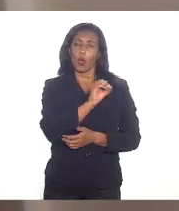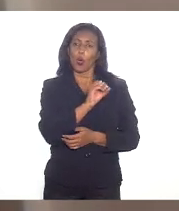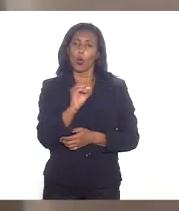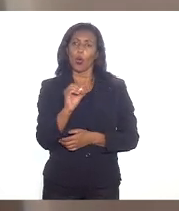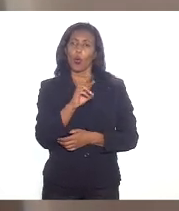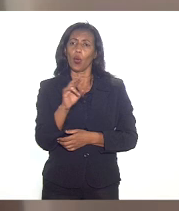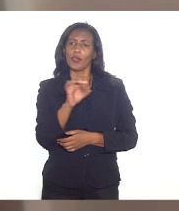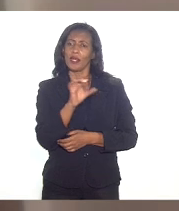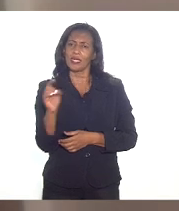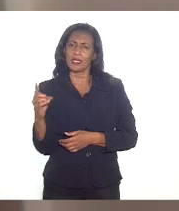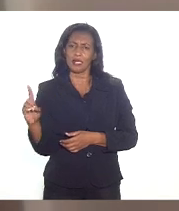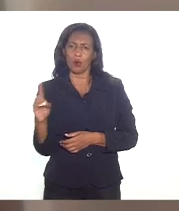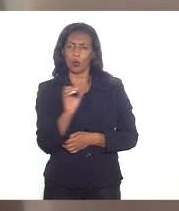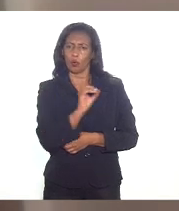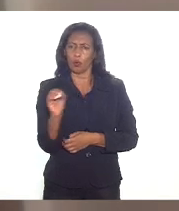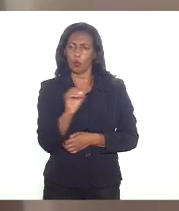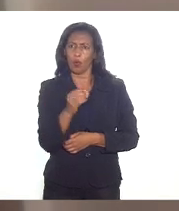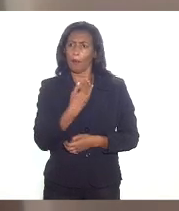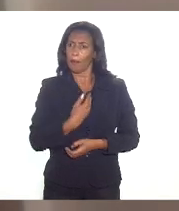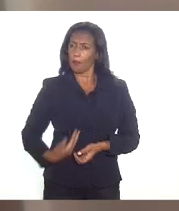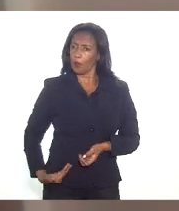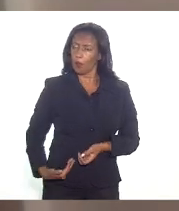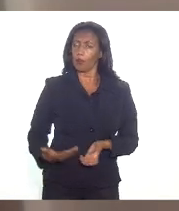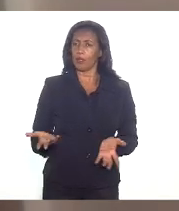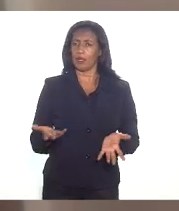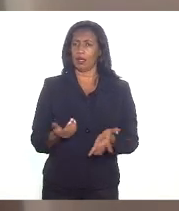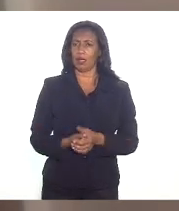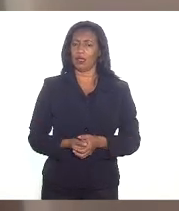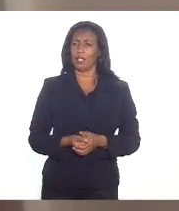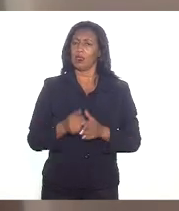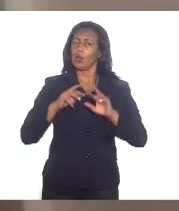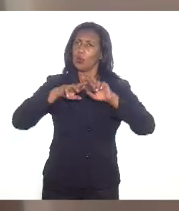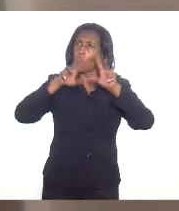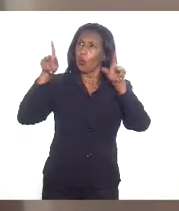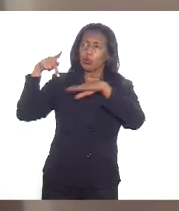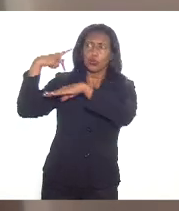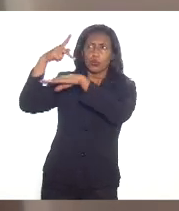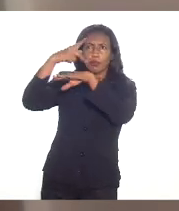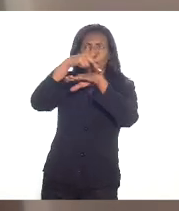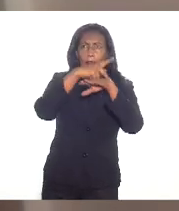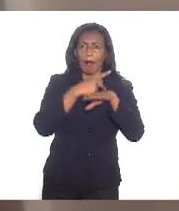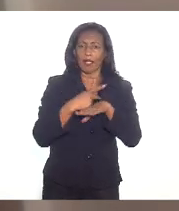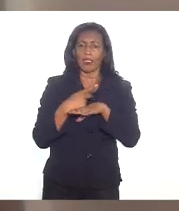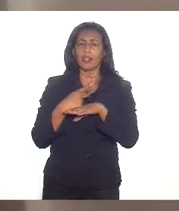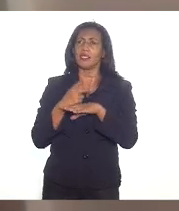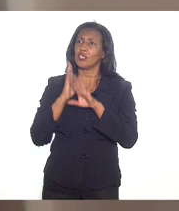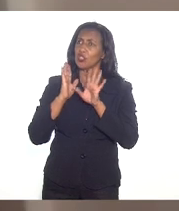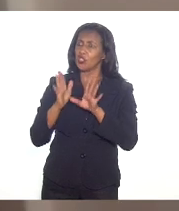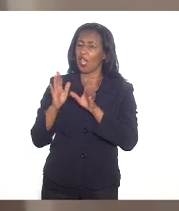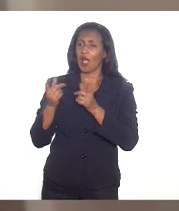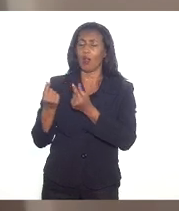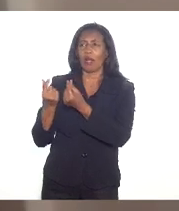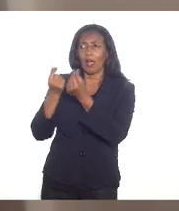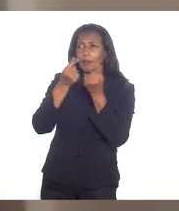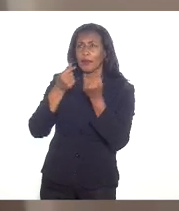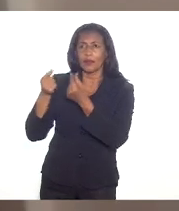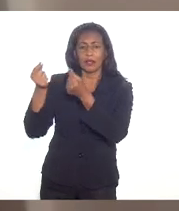século XIX, a Japão do pós-guerra, a China, a Coreia. Então, o capitalismo, empiricamente,